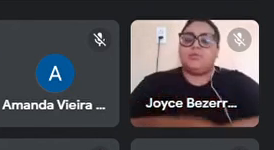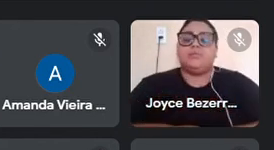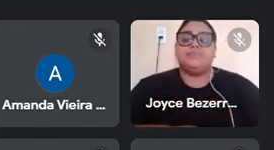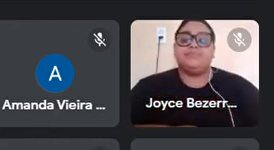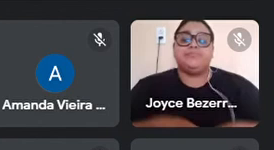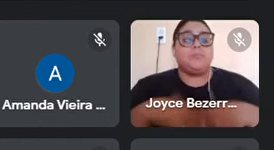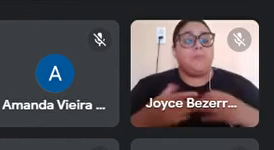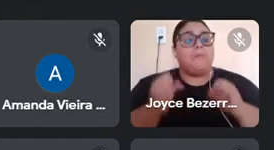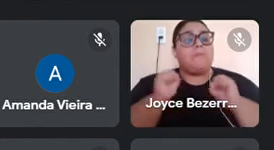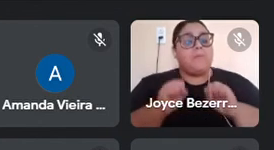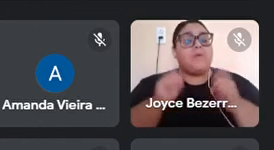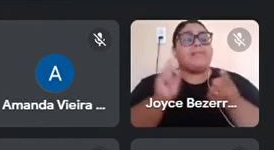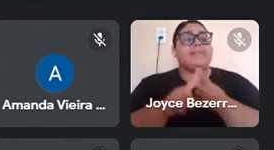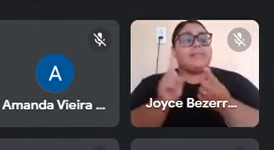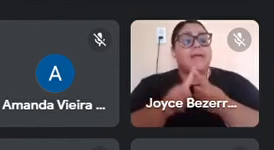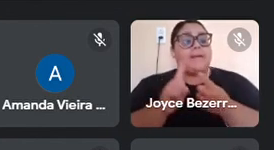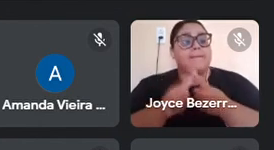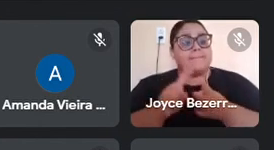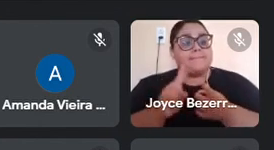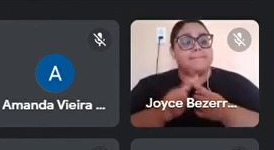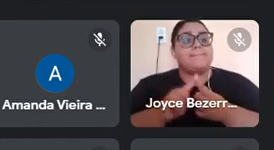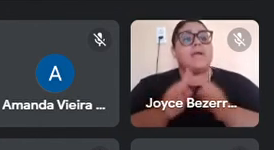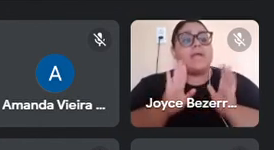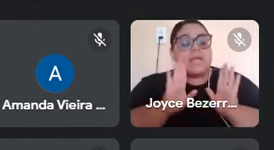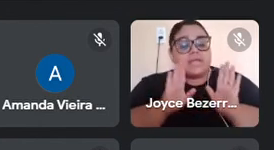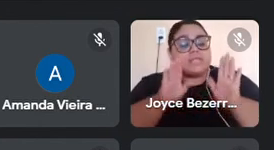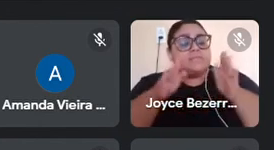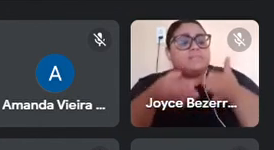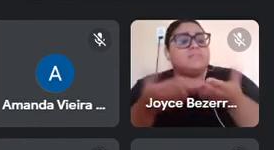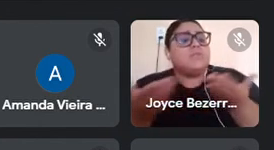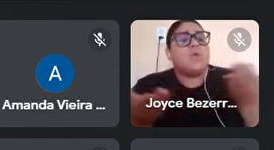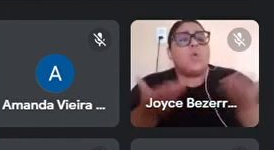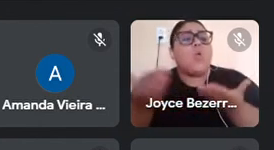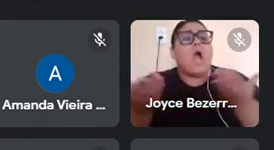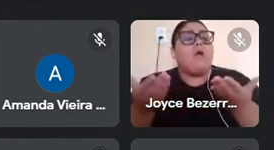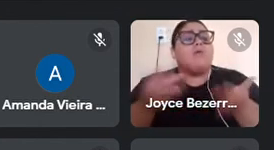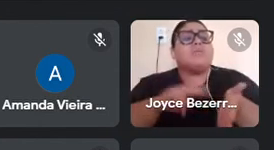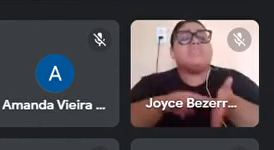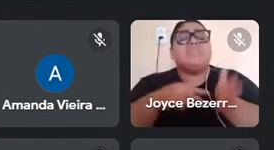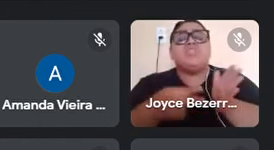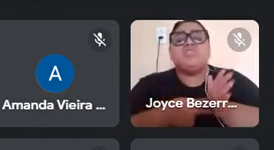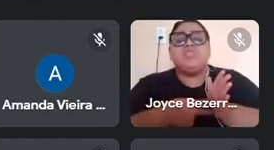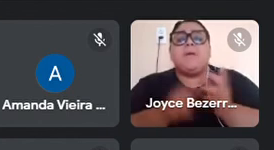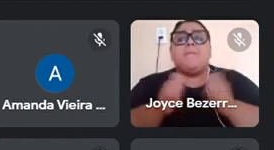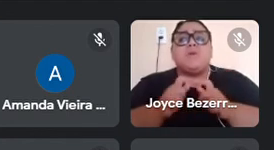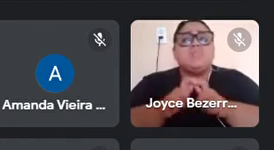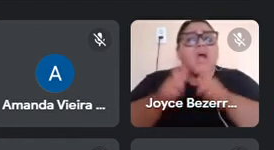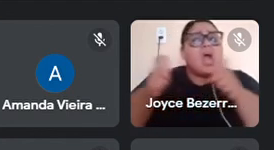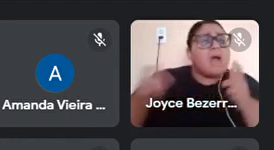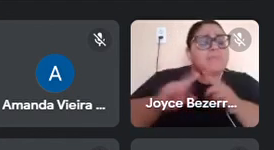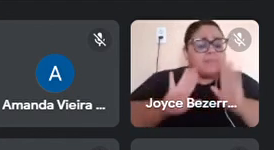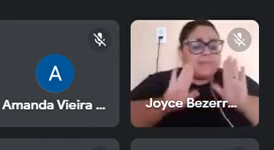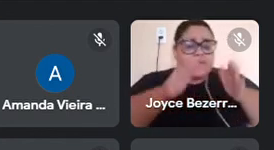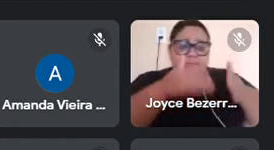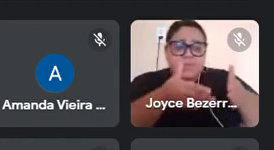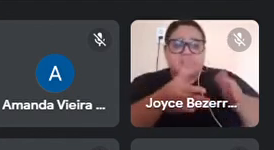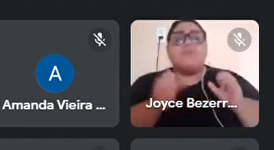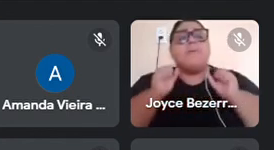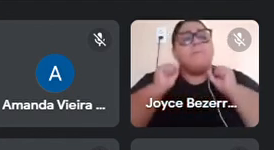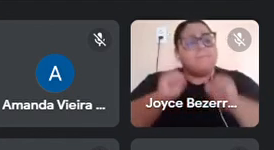também pode ser altamente específica. Em que sentido, professor? Quer dizer que ela pode ser ampla e pode ser específica? Sim. Eu não